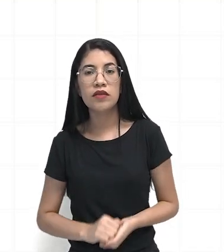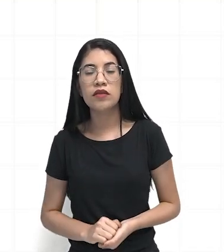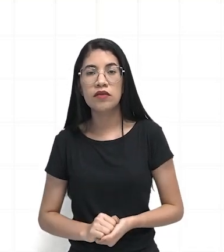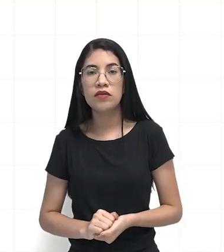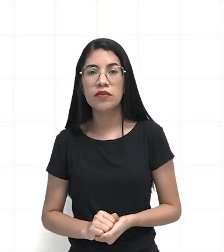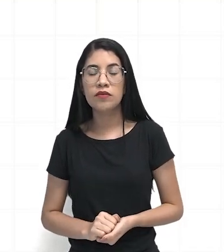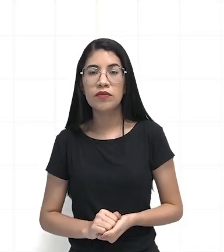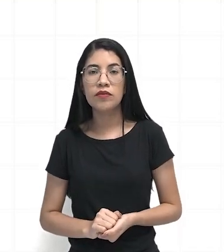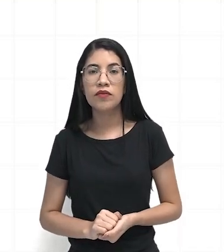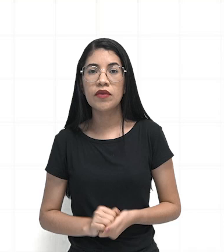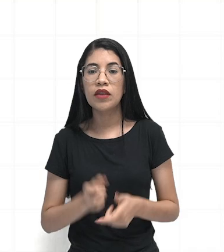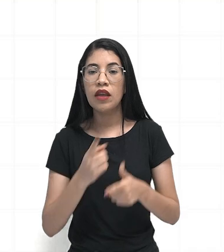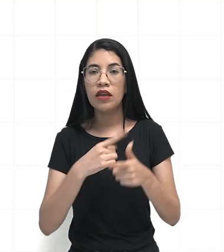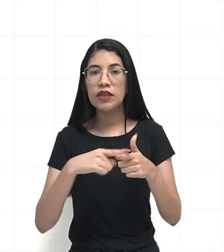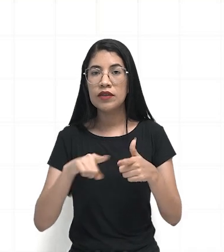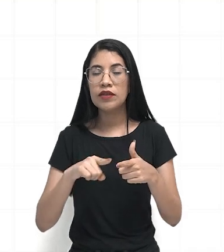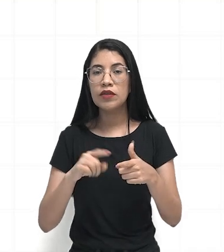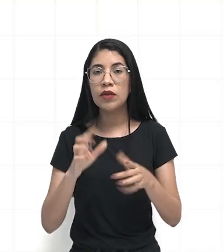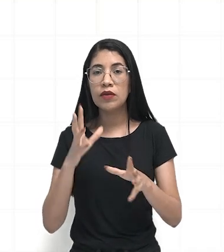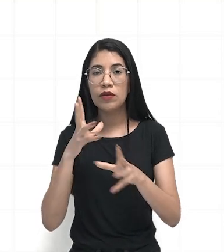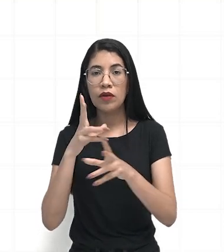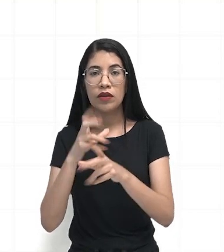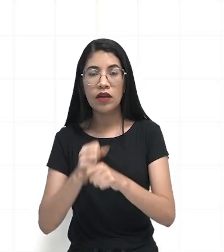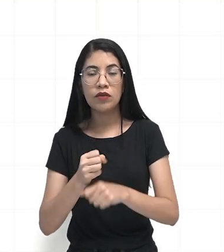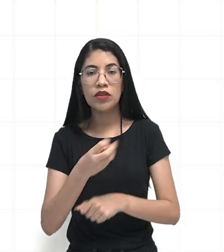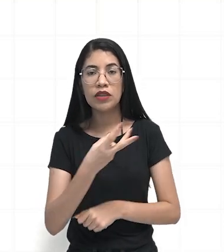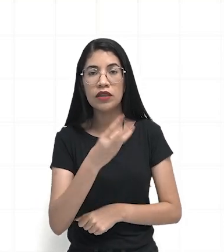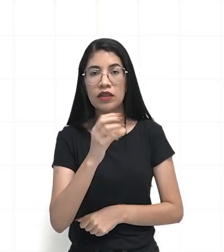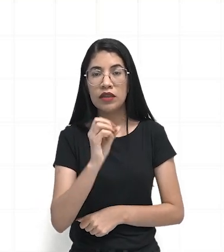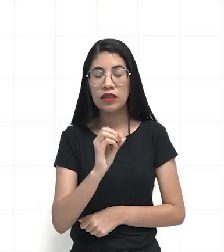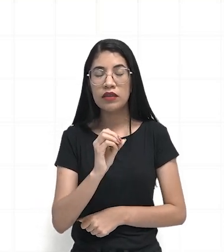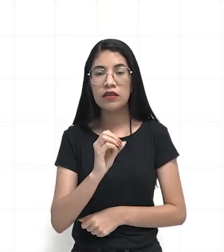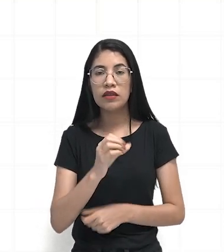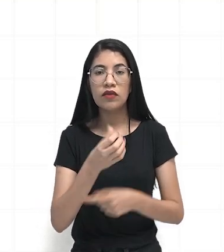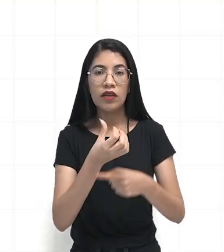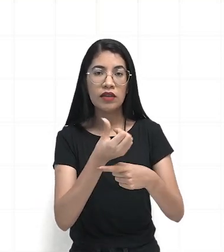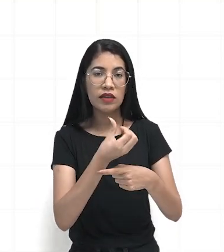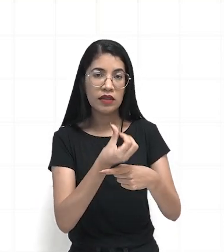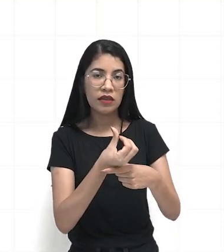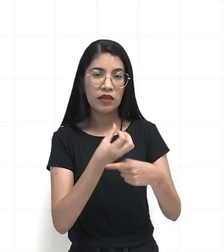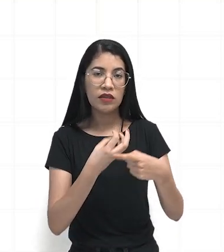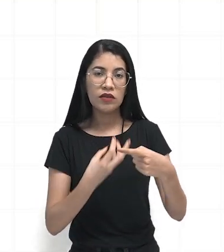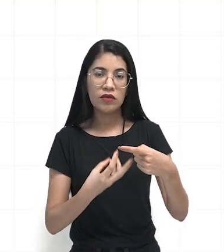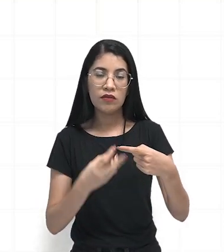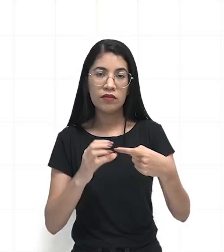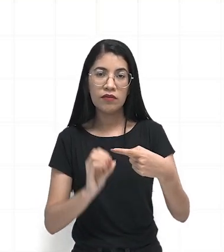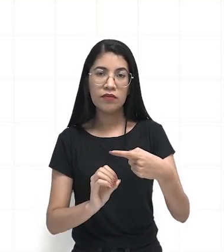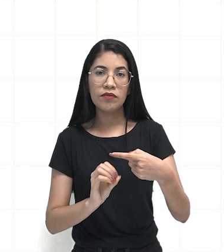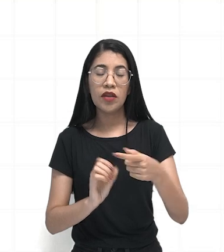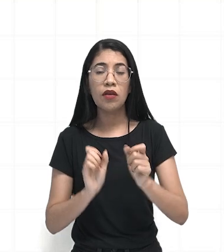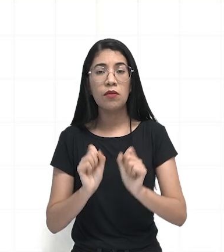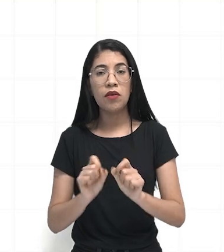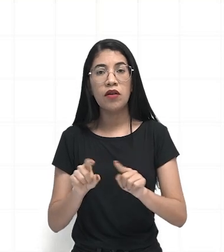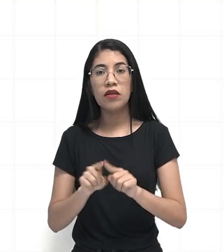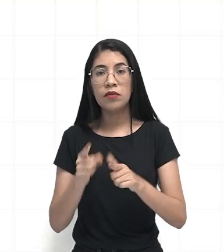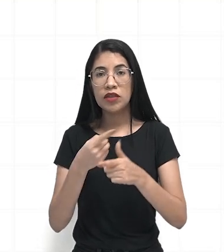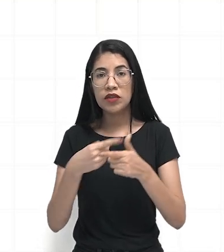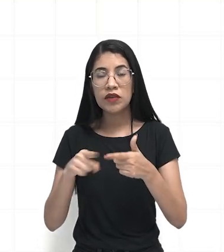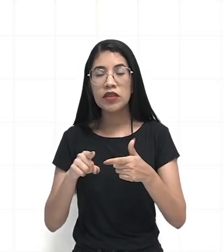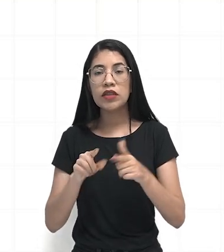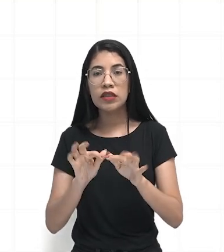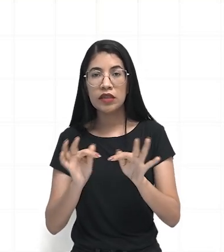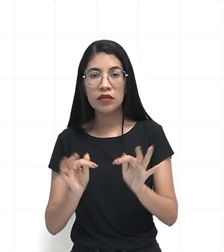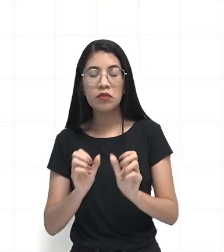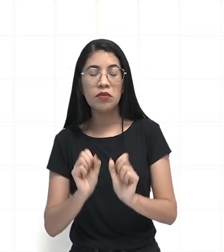carteiras, tá? Dividido pelo total de alunos. 6 sobre 30. Posso simplificar novamente?